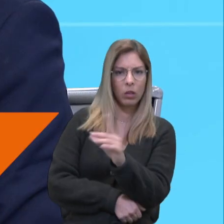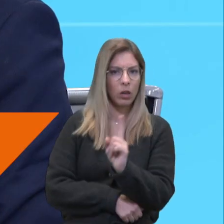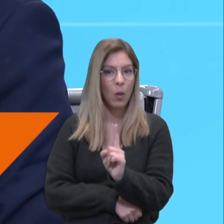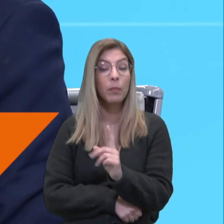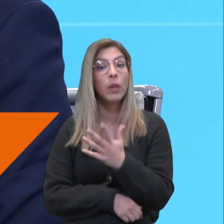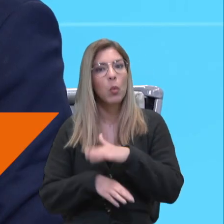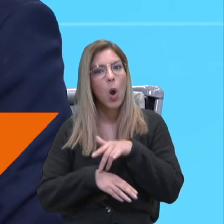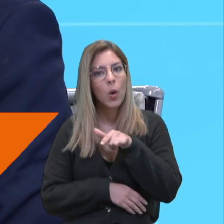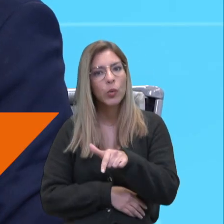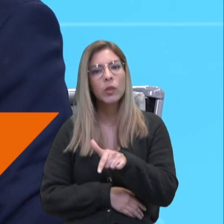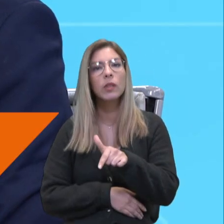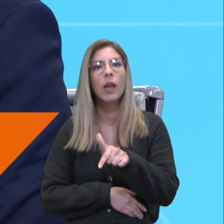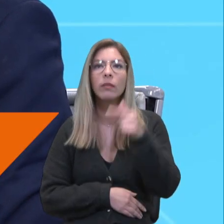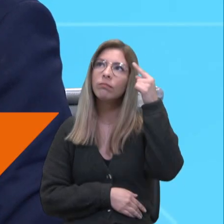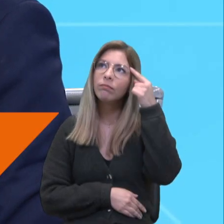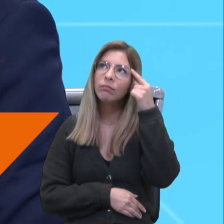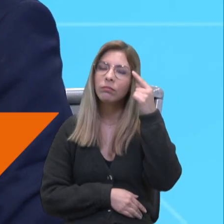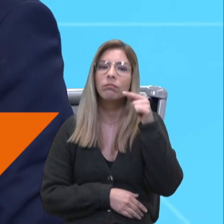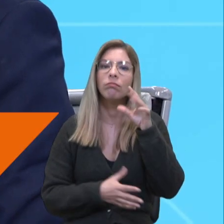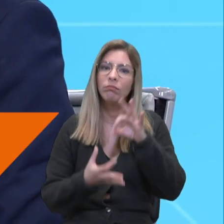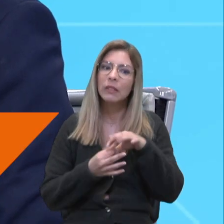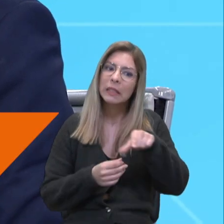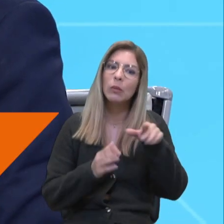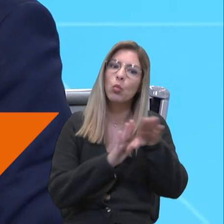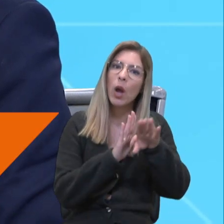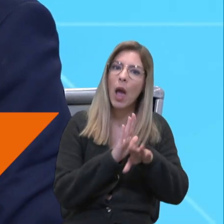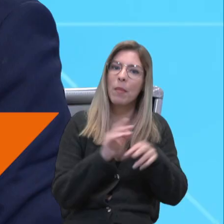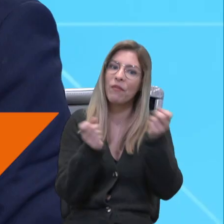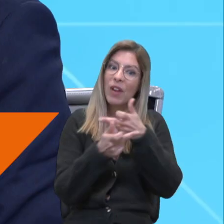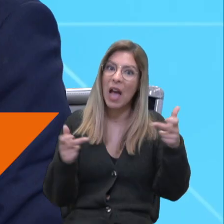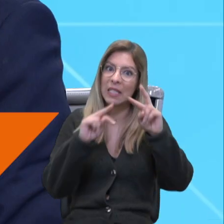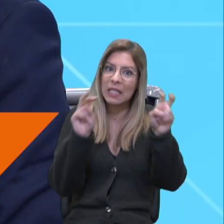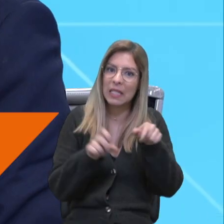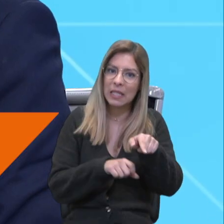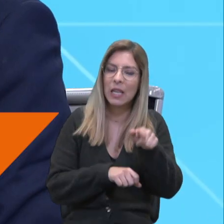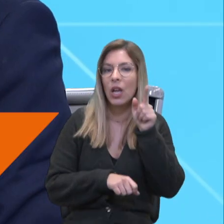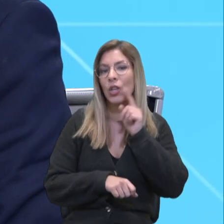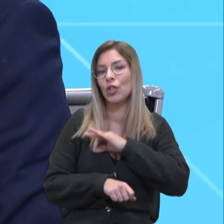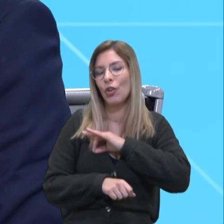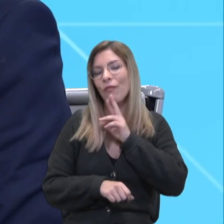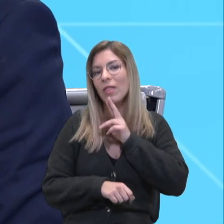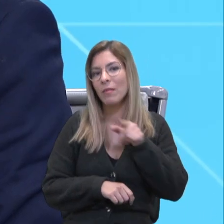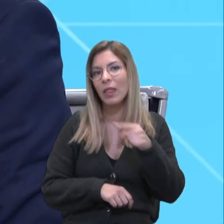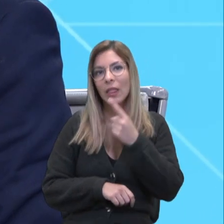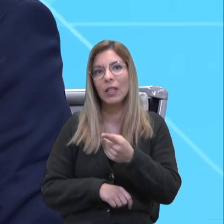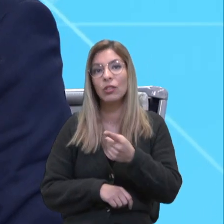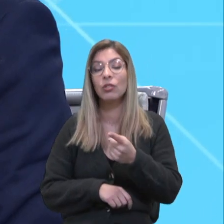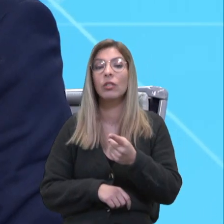quisemos puxar para este programa esta frase da Senhora de Fátima, que nos diz não